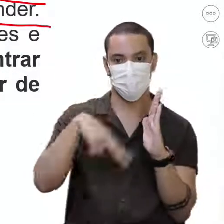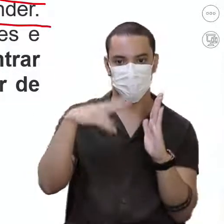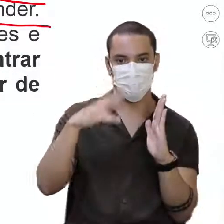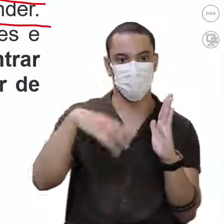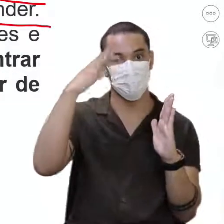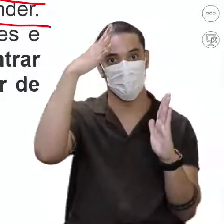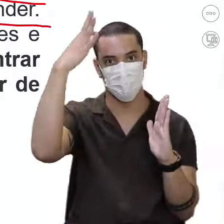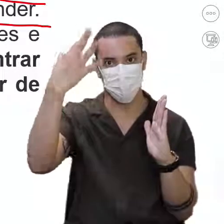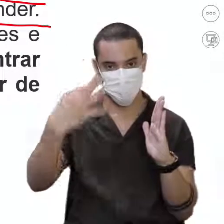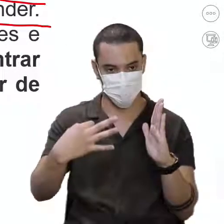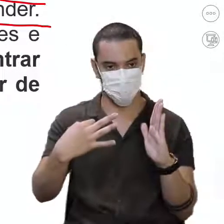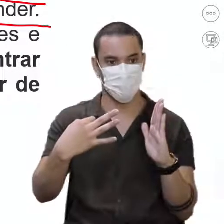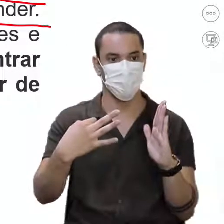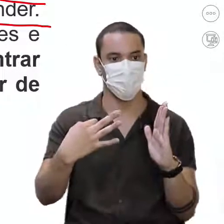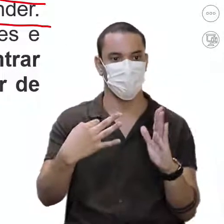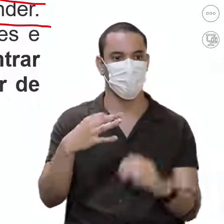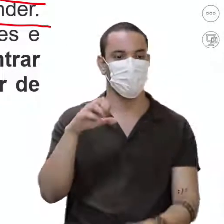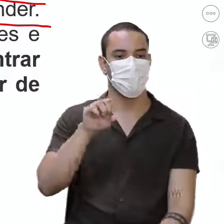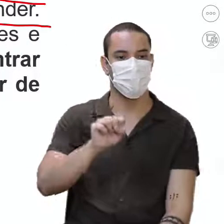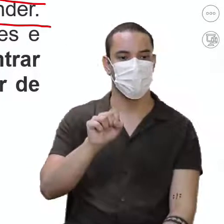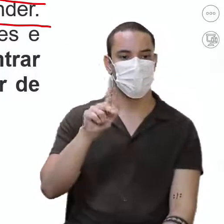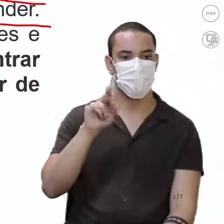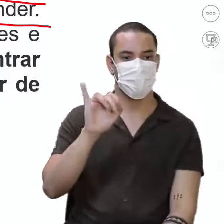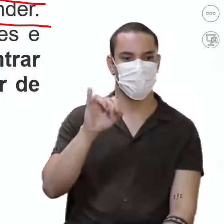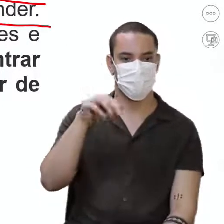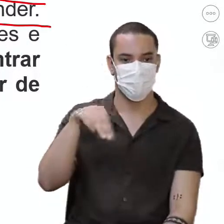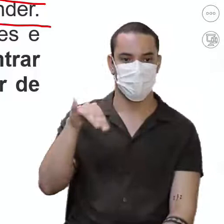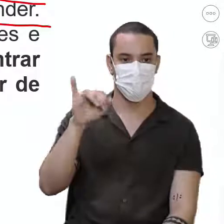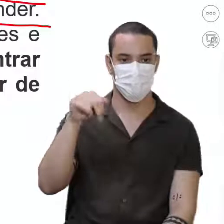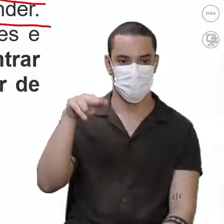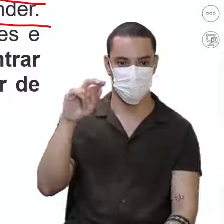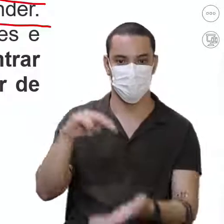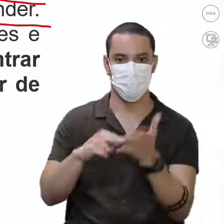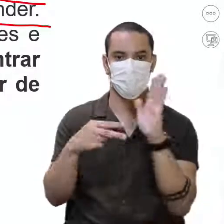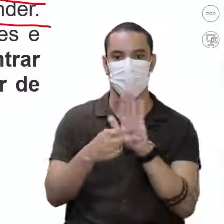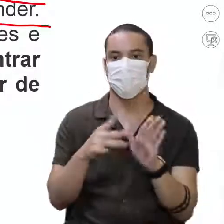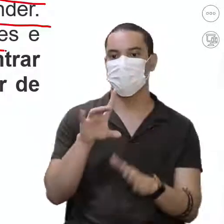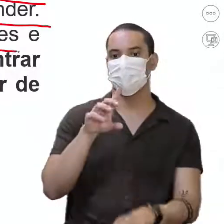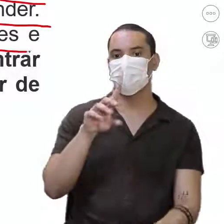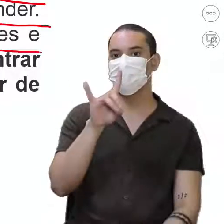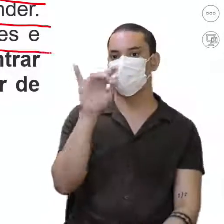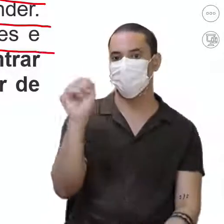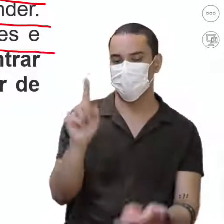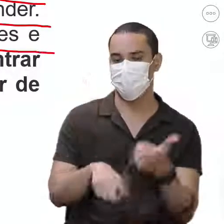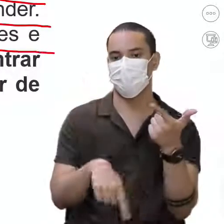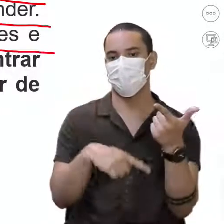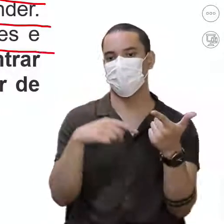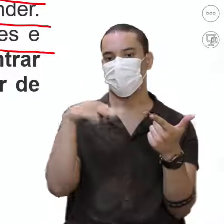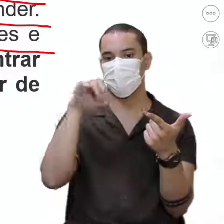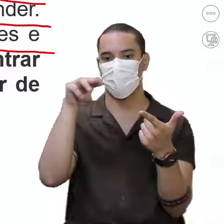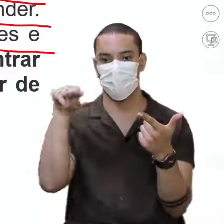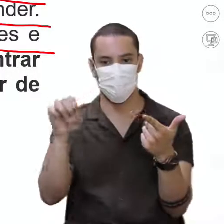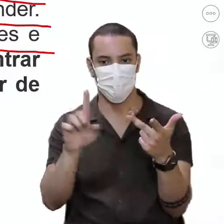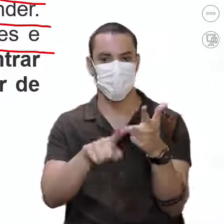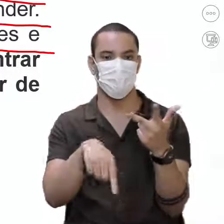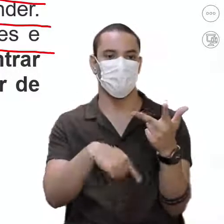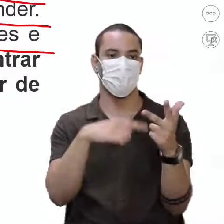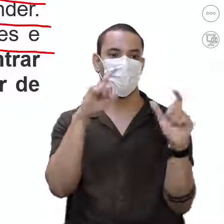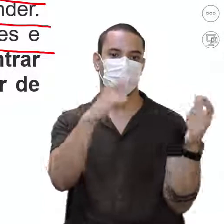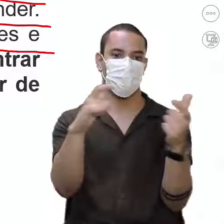para compreender. Skimming funciona bem para achar datas, nomes, lugares e